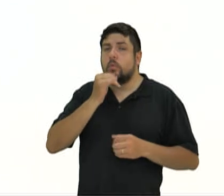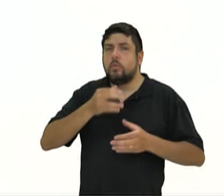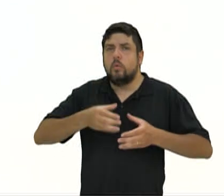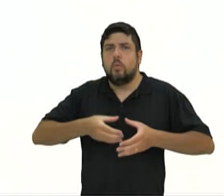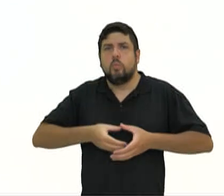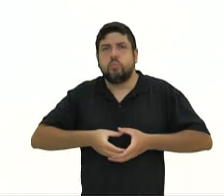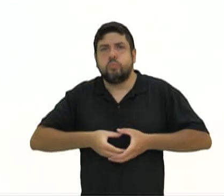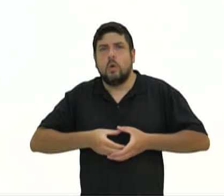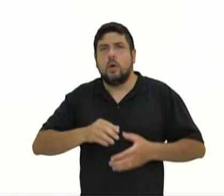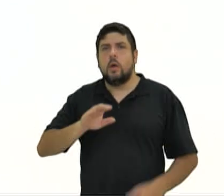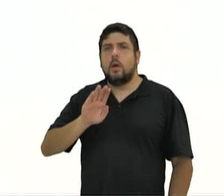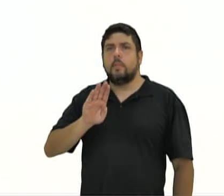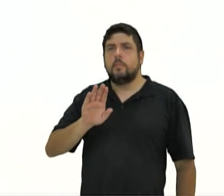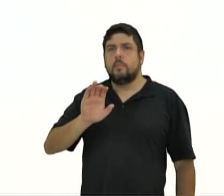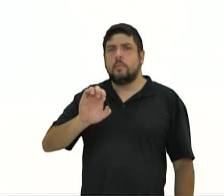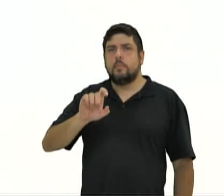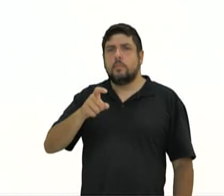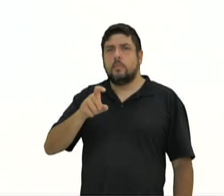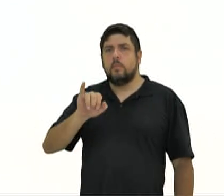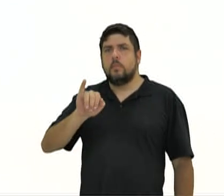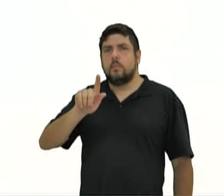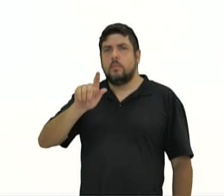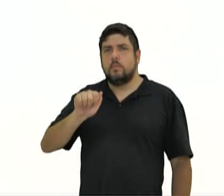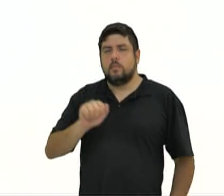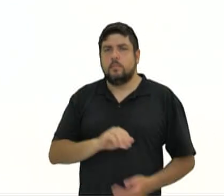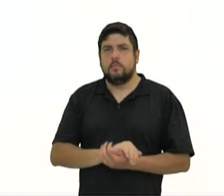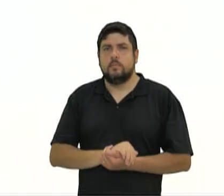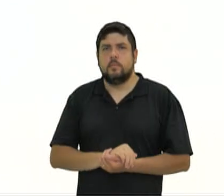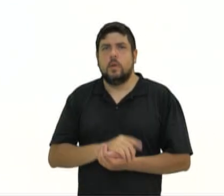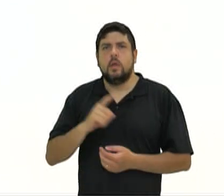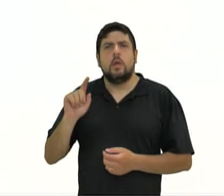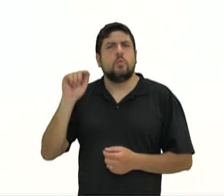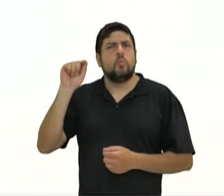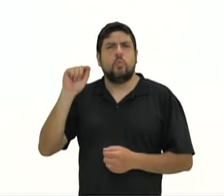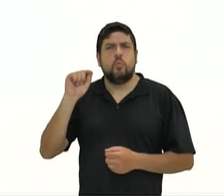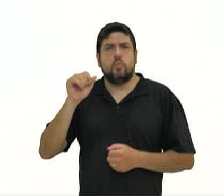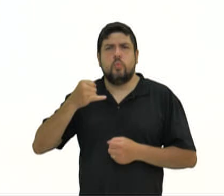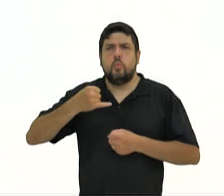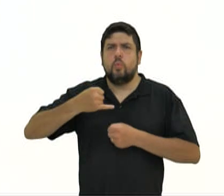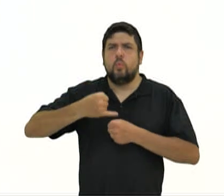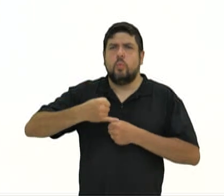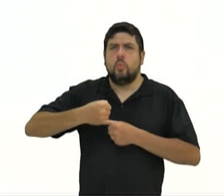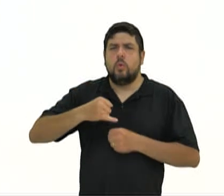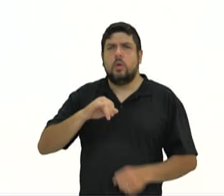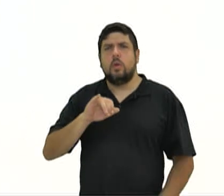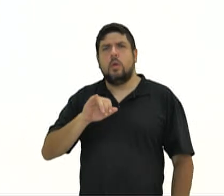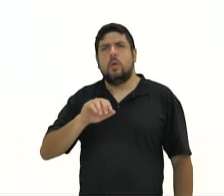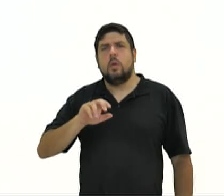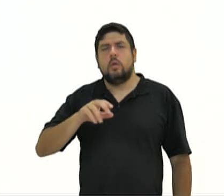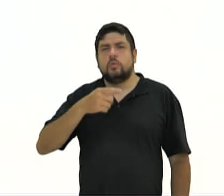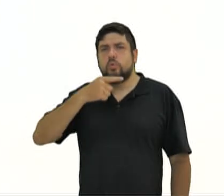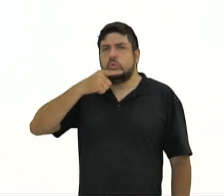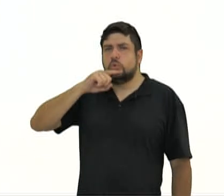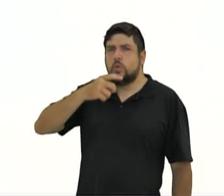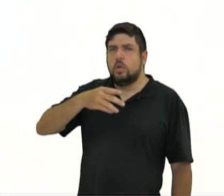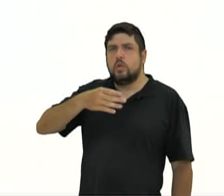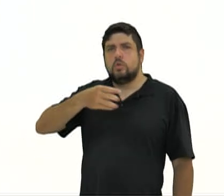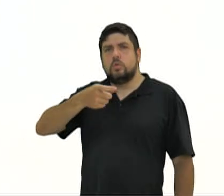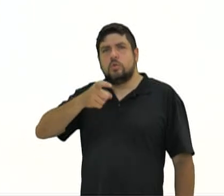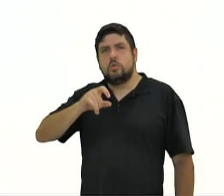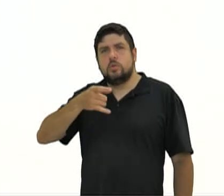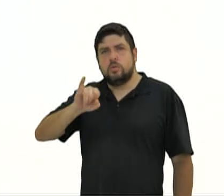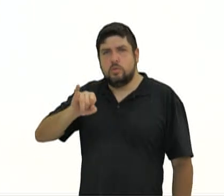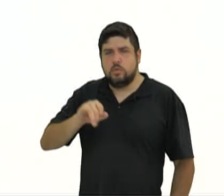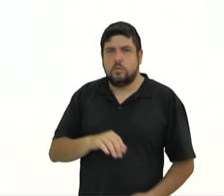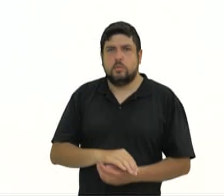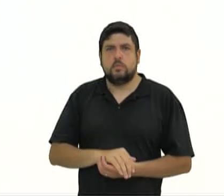eu trago aqui para vocês, nessa imagem, a nossa bexiga, que faz parte de um outro sistema, que vocês vão aprender lá para frente,